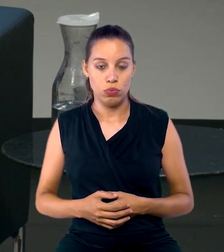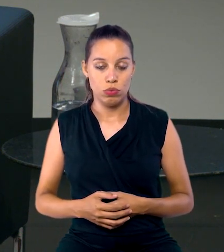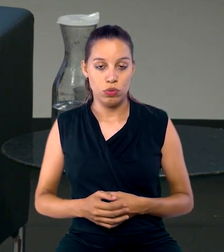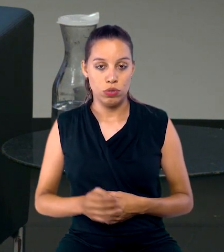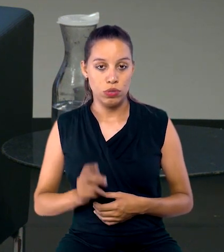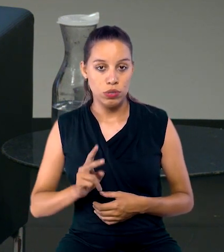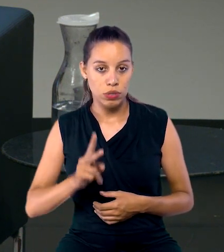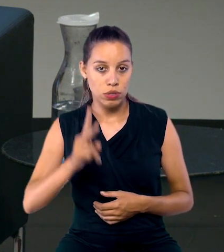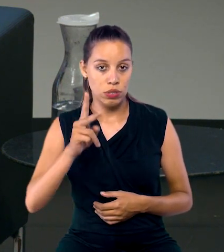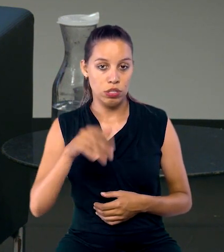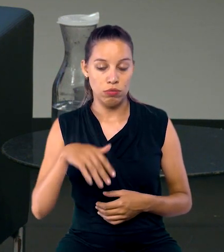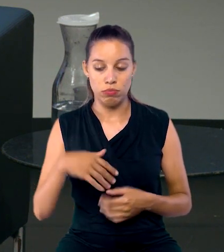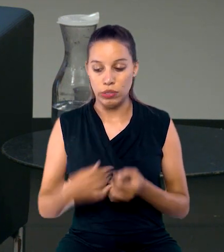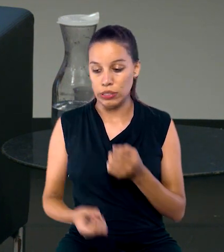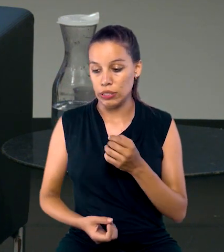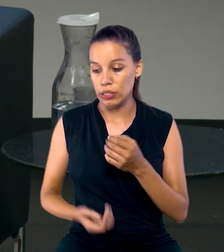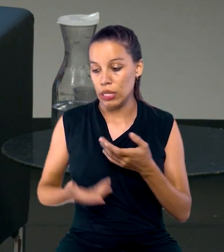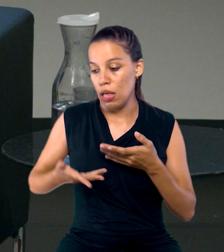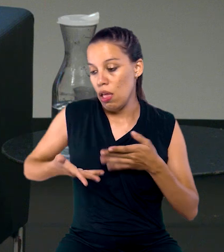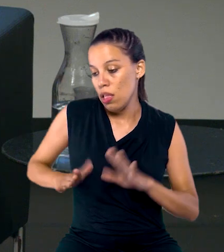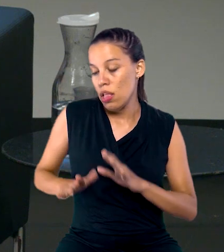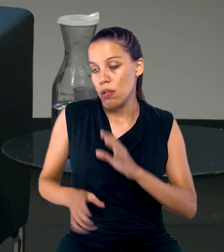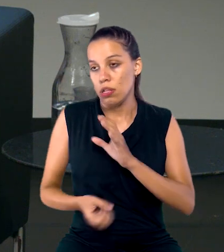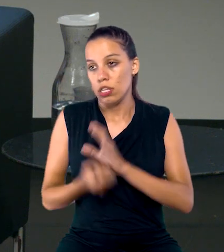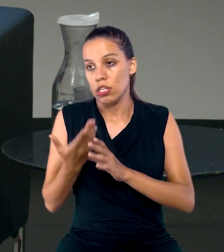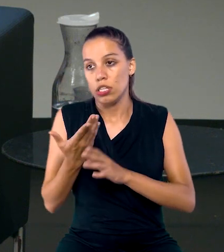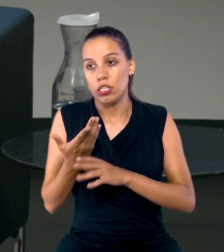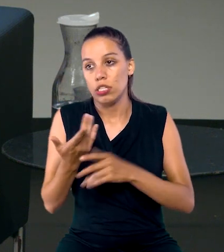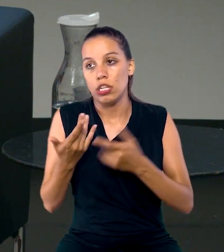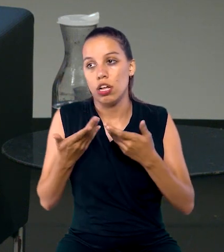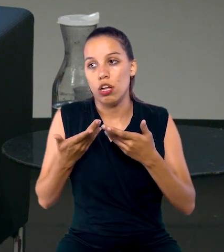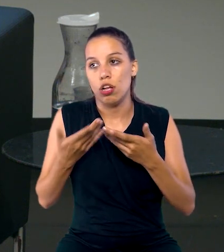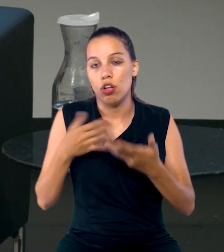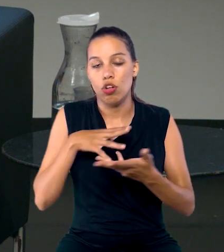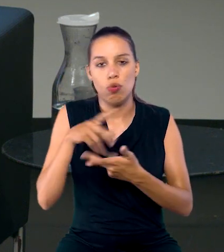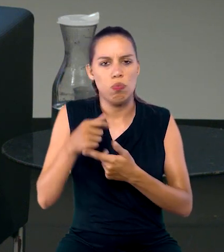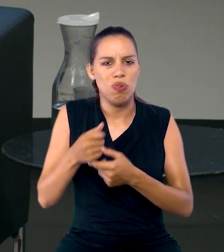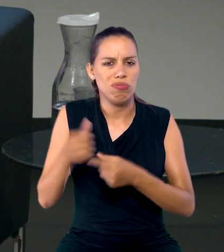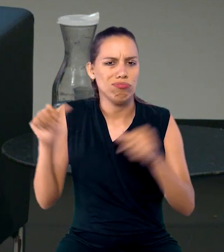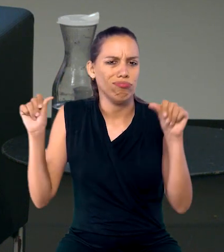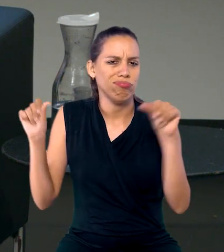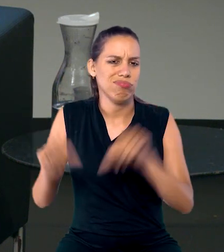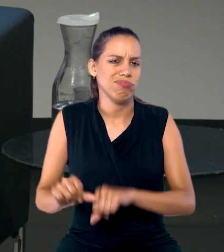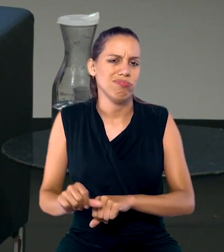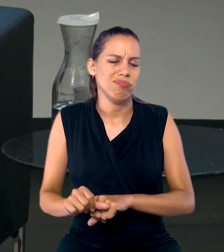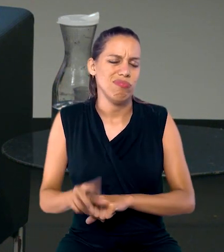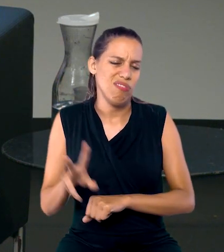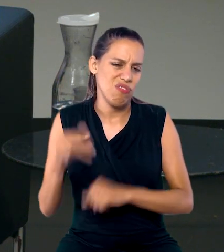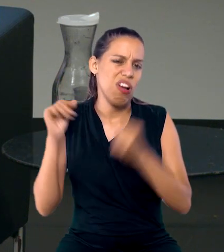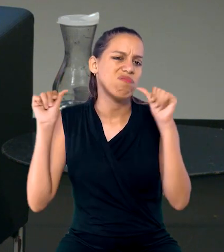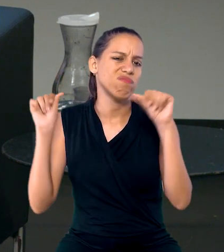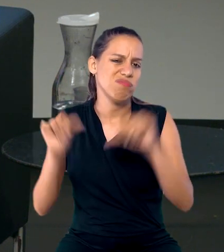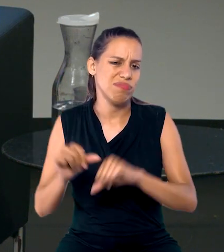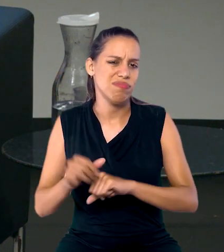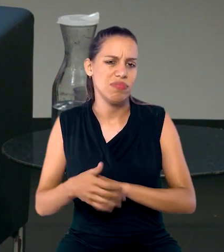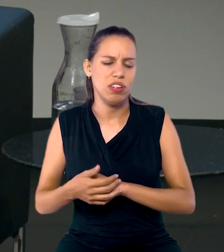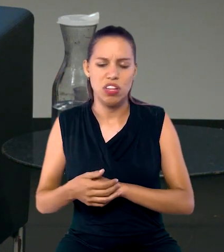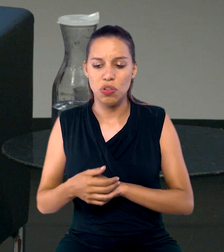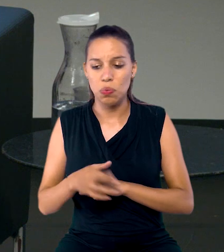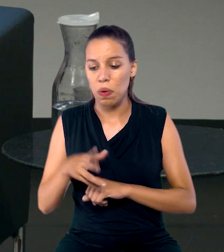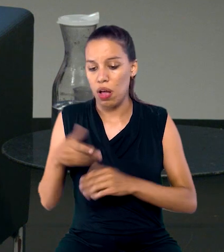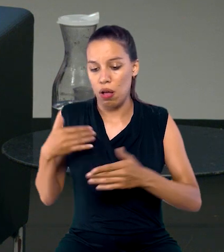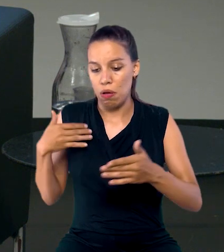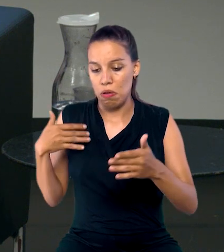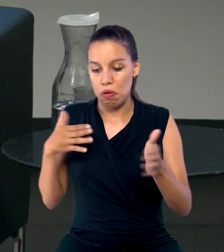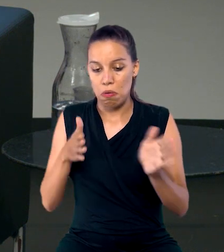que estão nascendo, se criando num mundo em colapso, que vai piorar. Não é